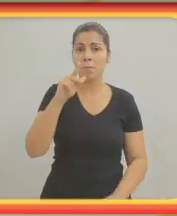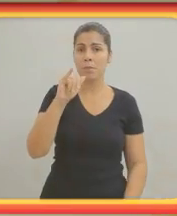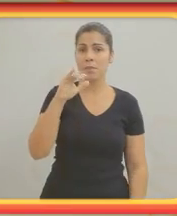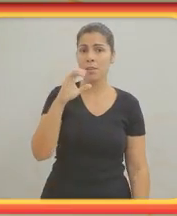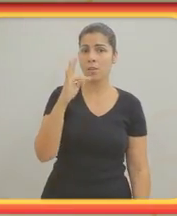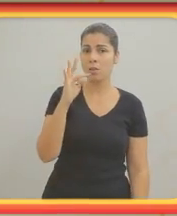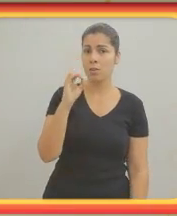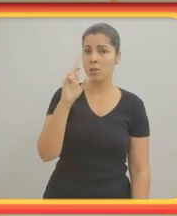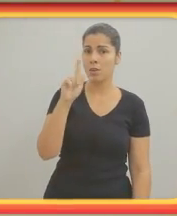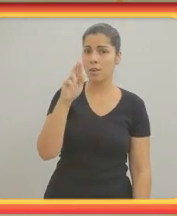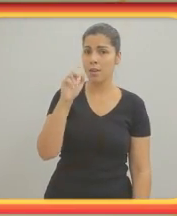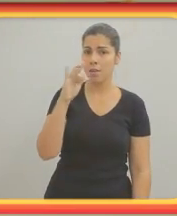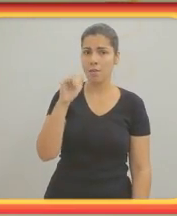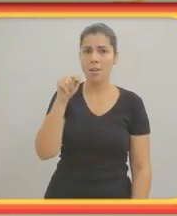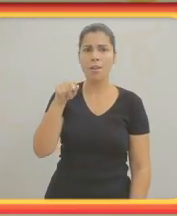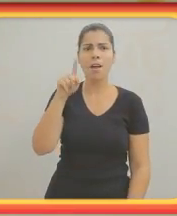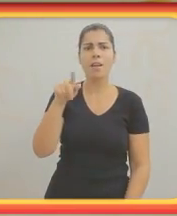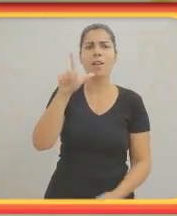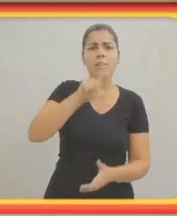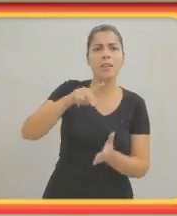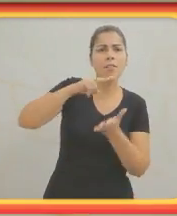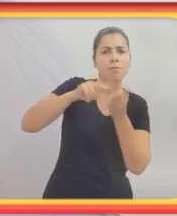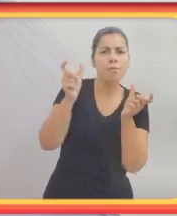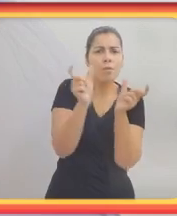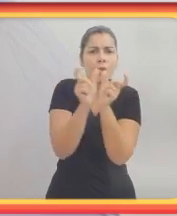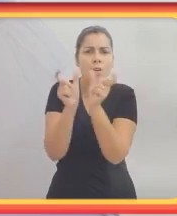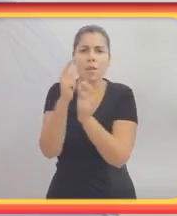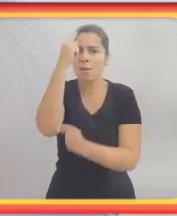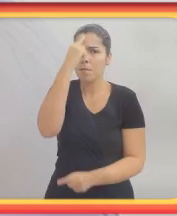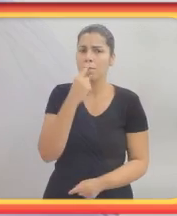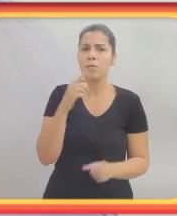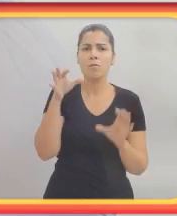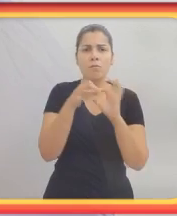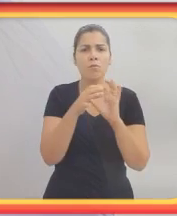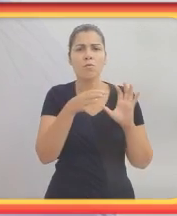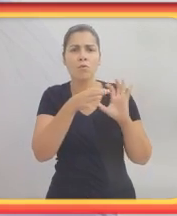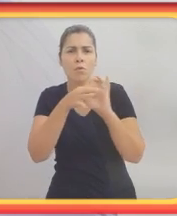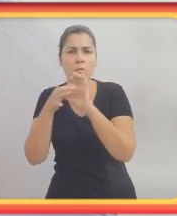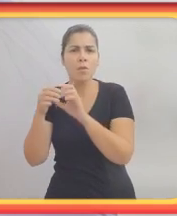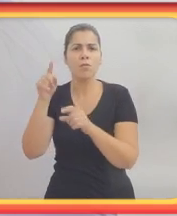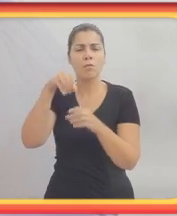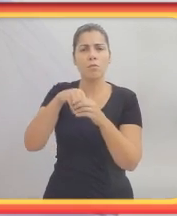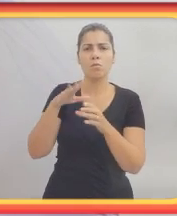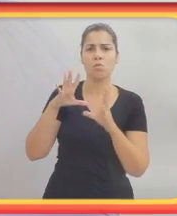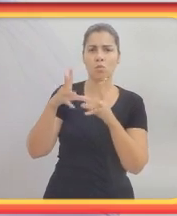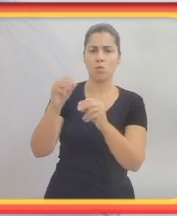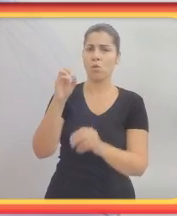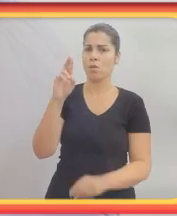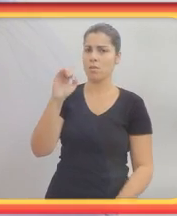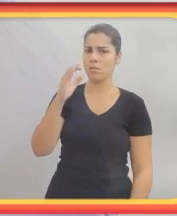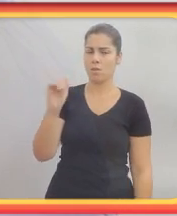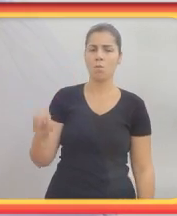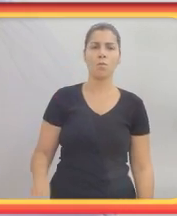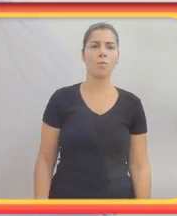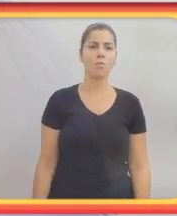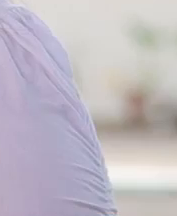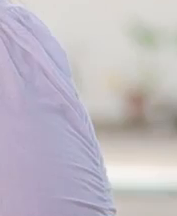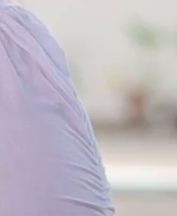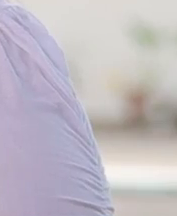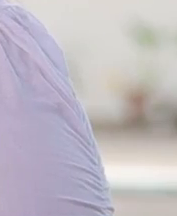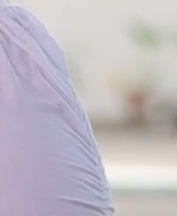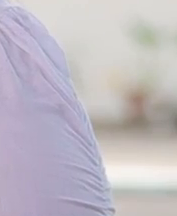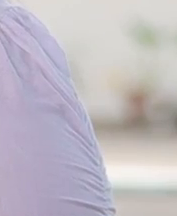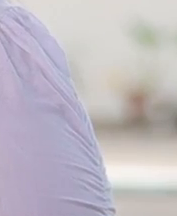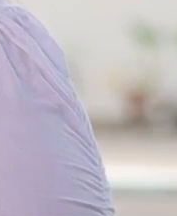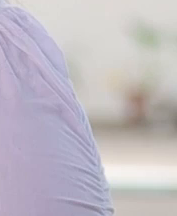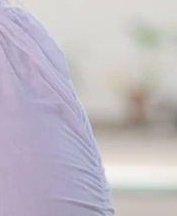orações pictográficas, que é a leitura de orações com imagens, até restar somente a oração. En la medida que, bueno, que el niño